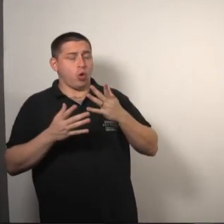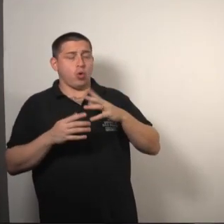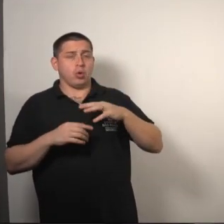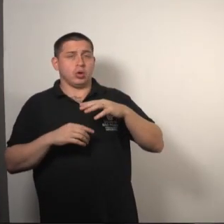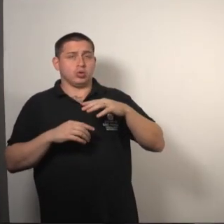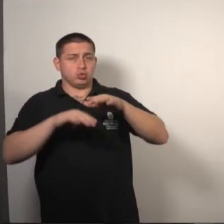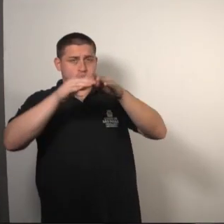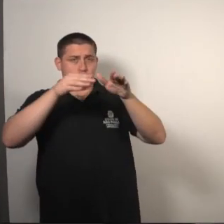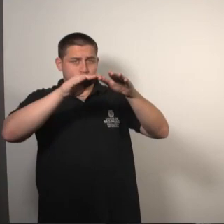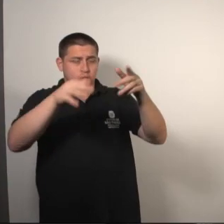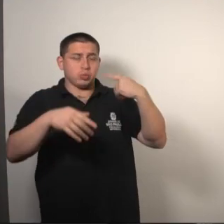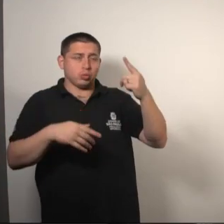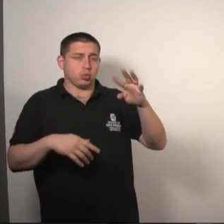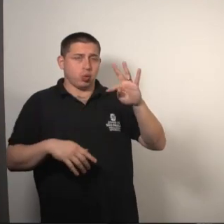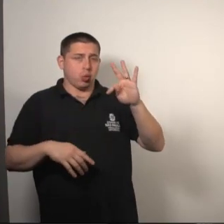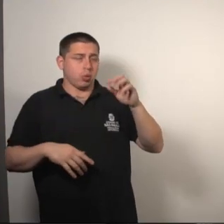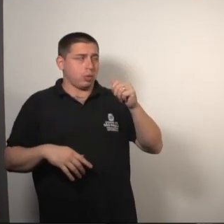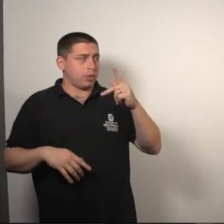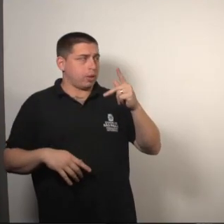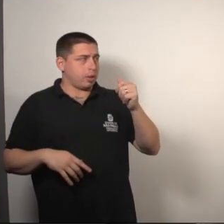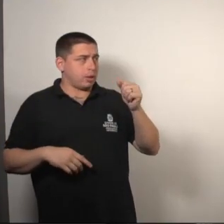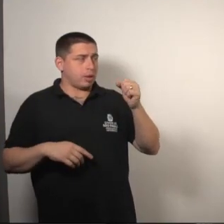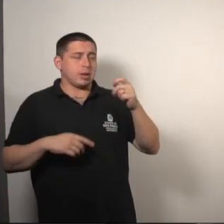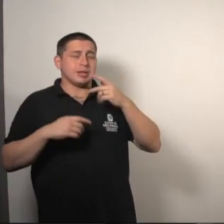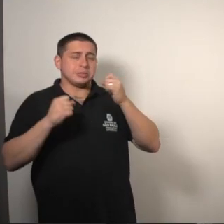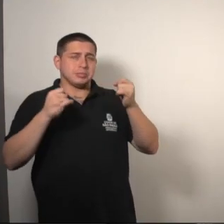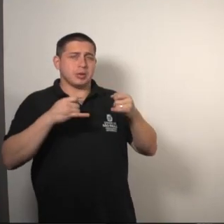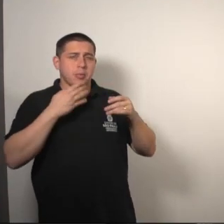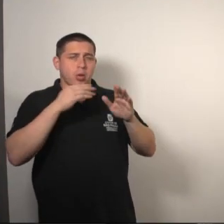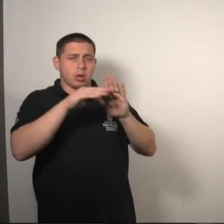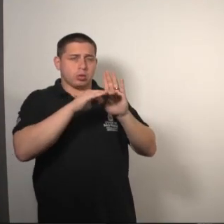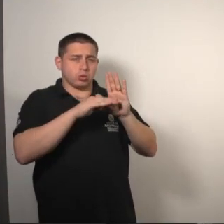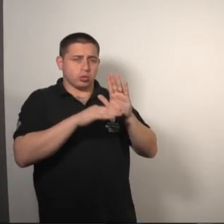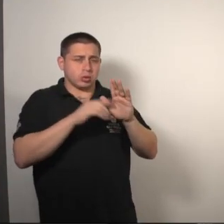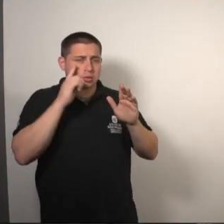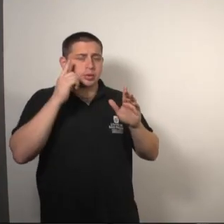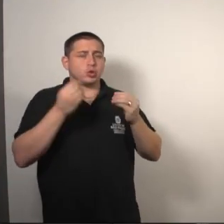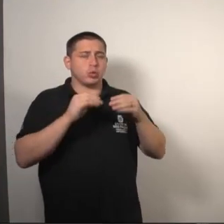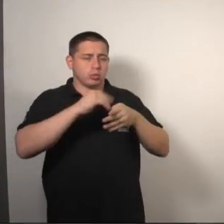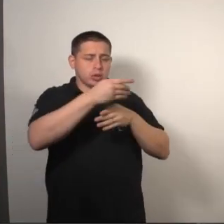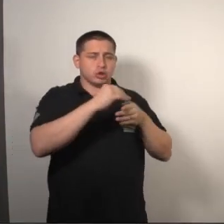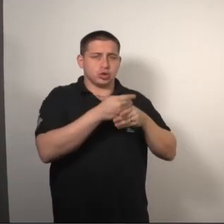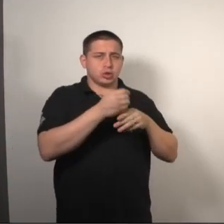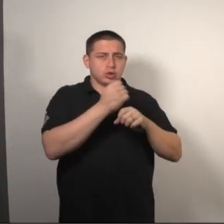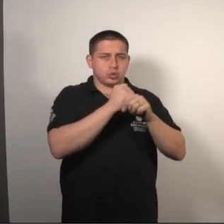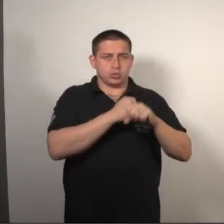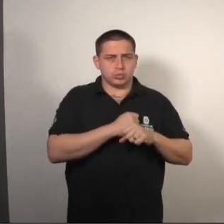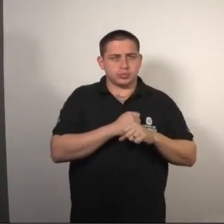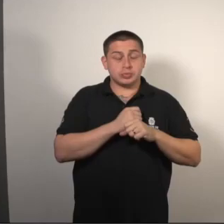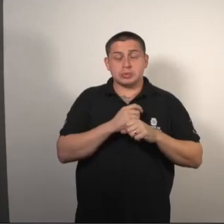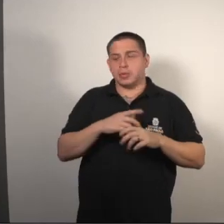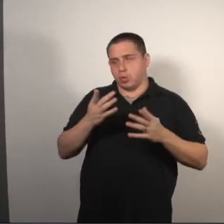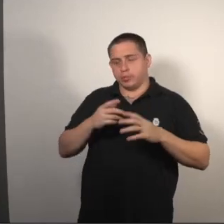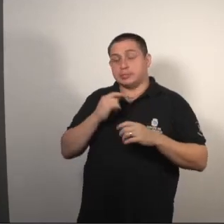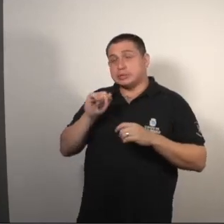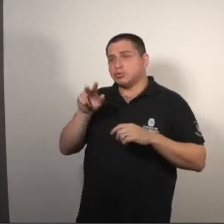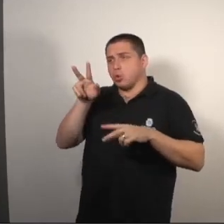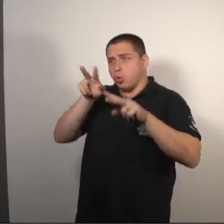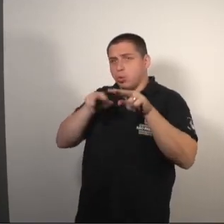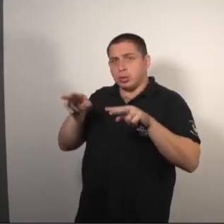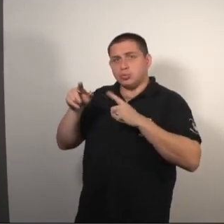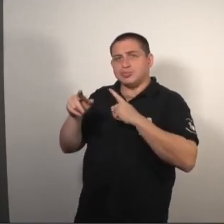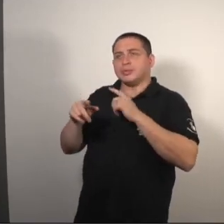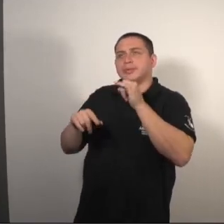de obras. Se vocês procurarem na normalização brasileira, vocês vão ver que não existe uma norma de inspeção de túneis. Os túneis